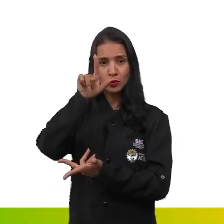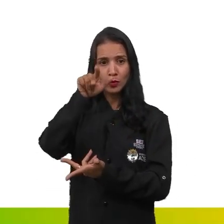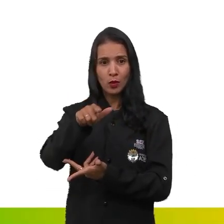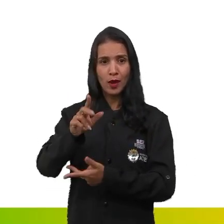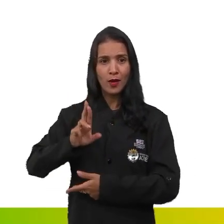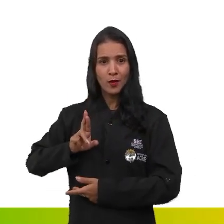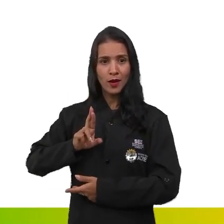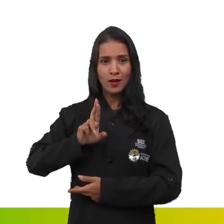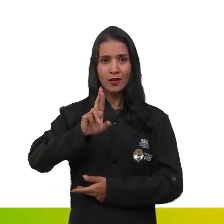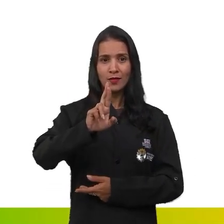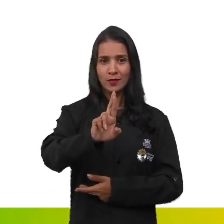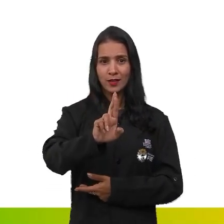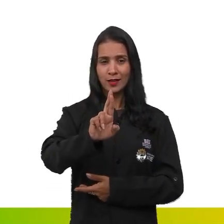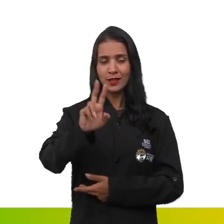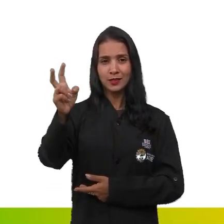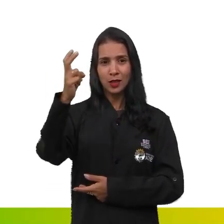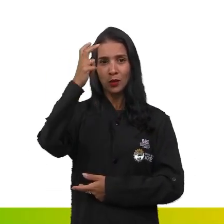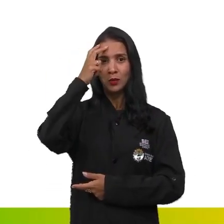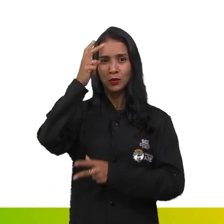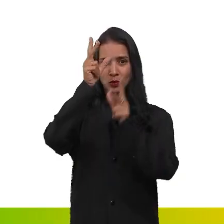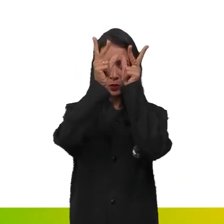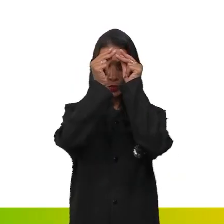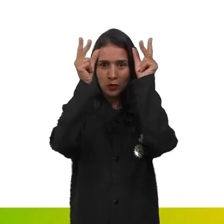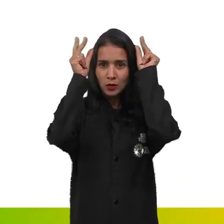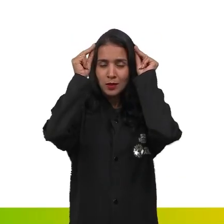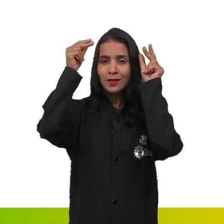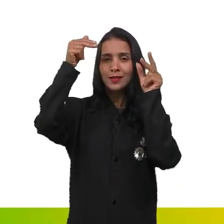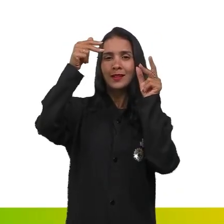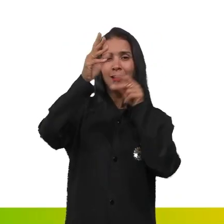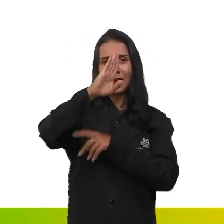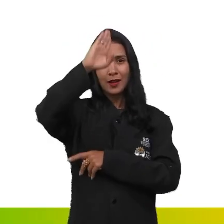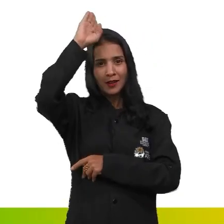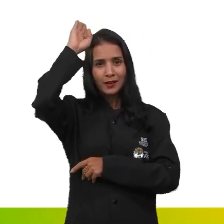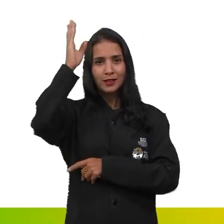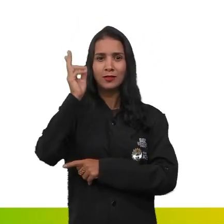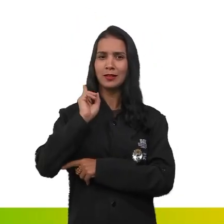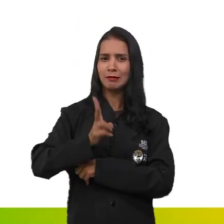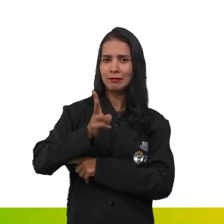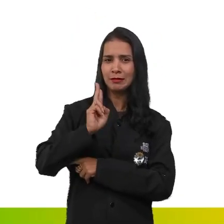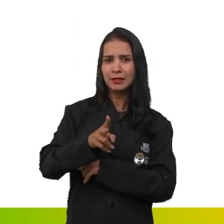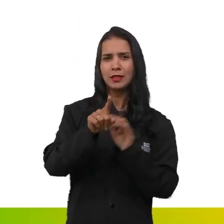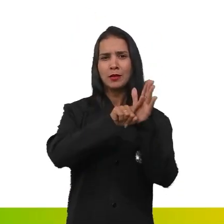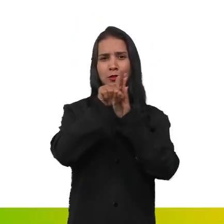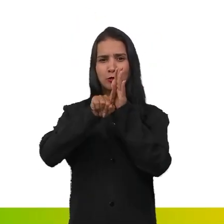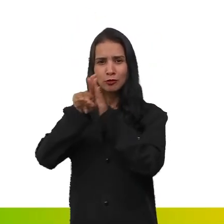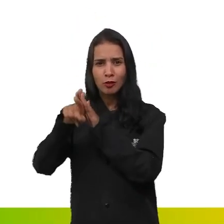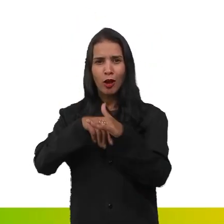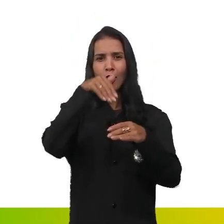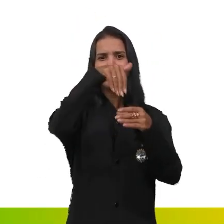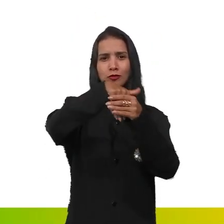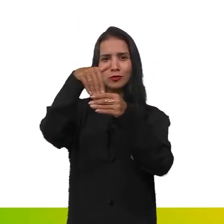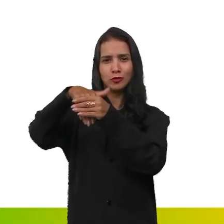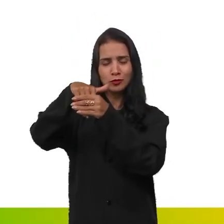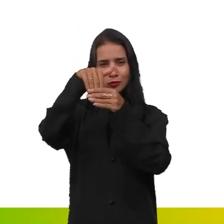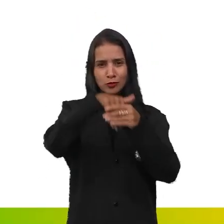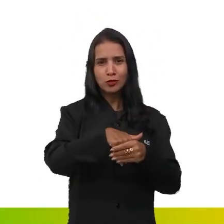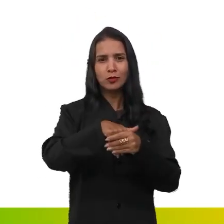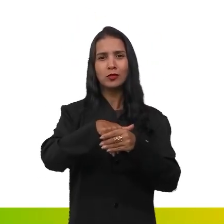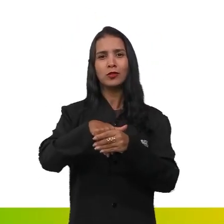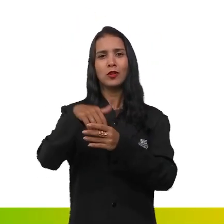greco-romana. Cada vez que votamos, estudamos filosofia, admiramos um edifício clássico,